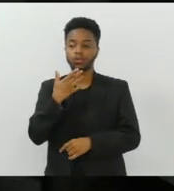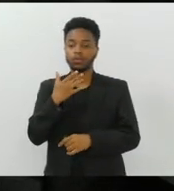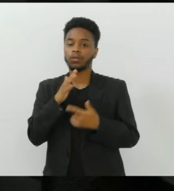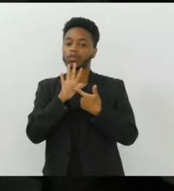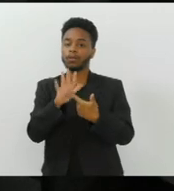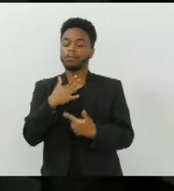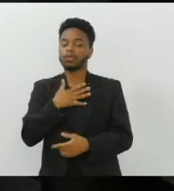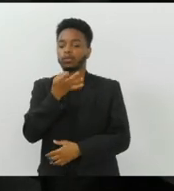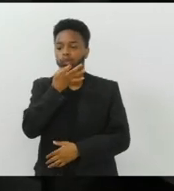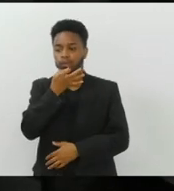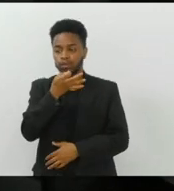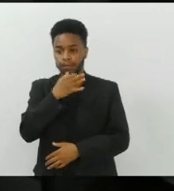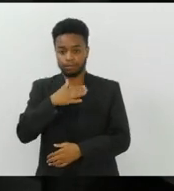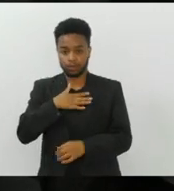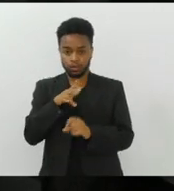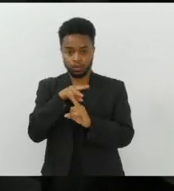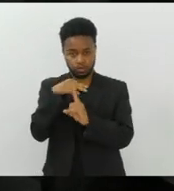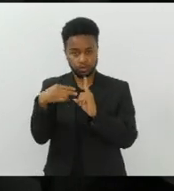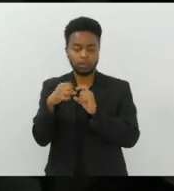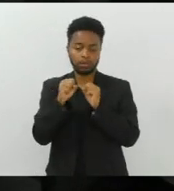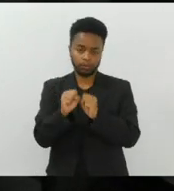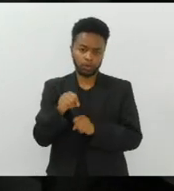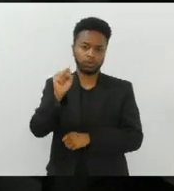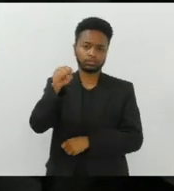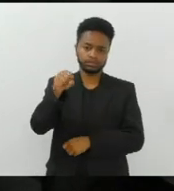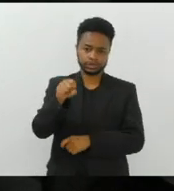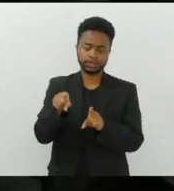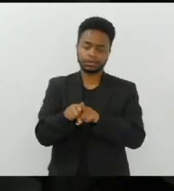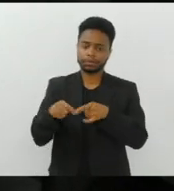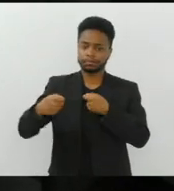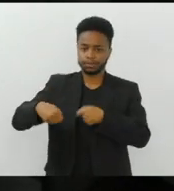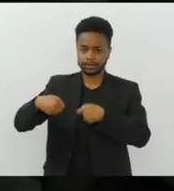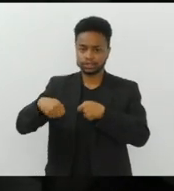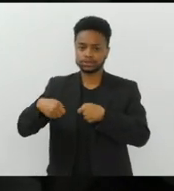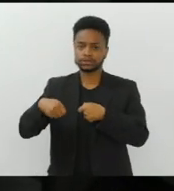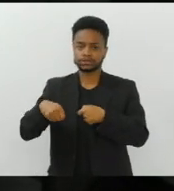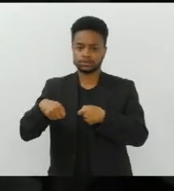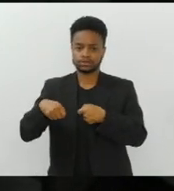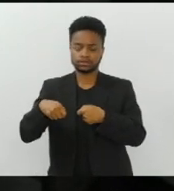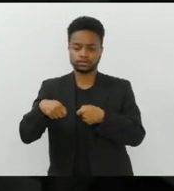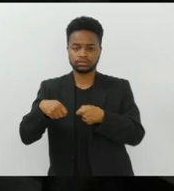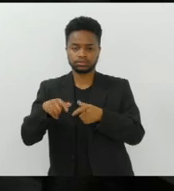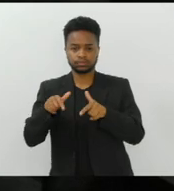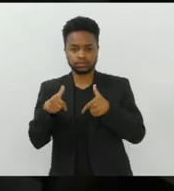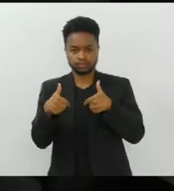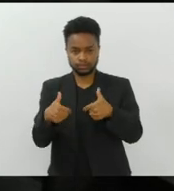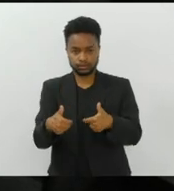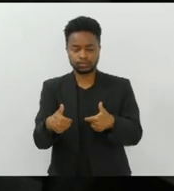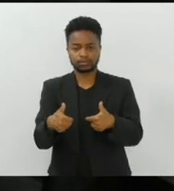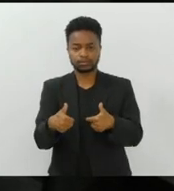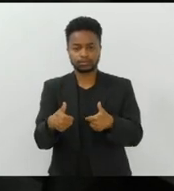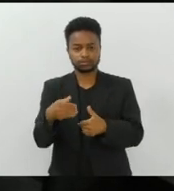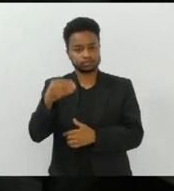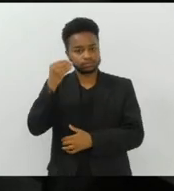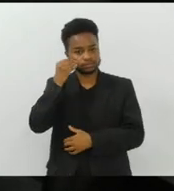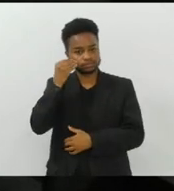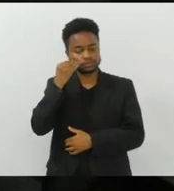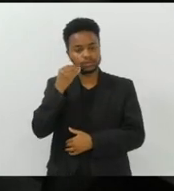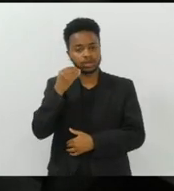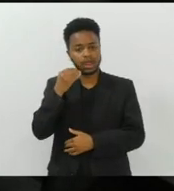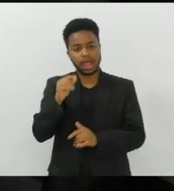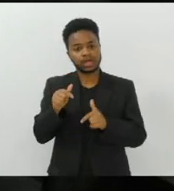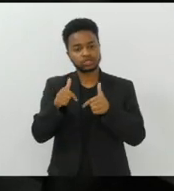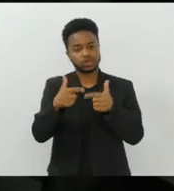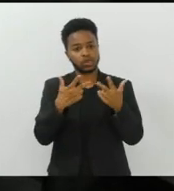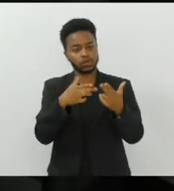a meu ver, pode sim, inclusive deve atuar para que ordens como essa, se